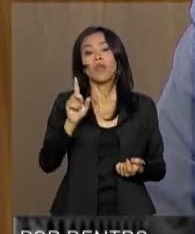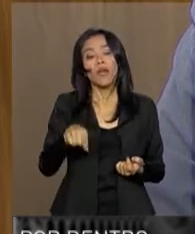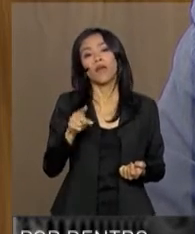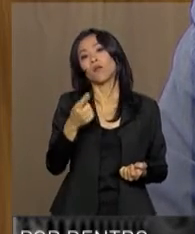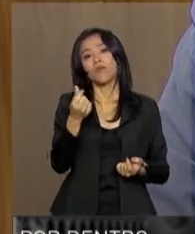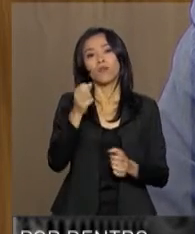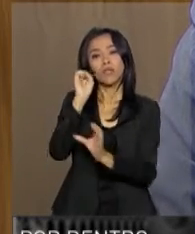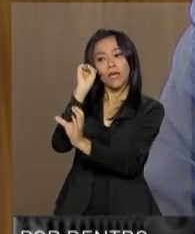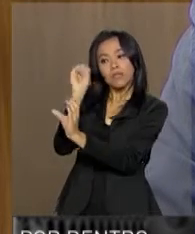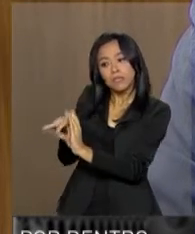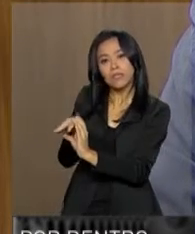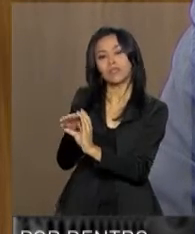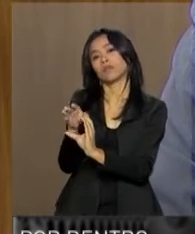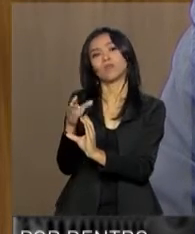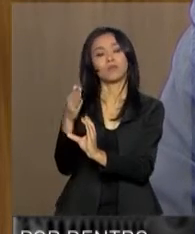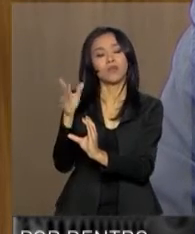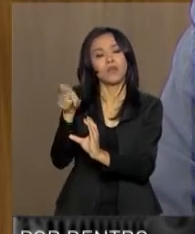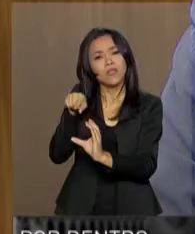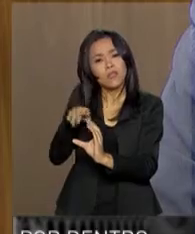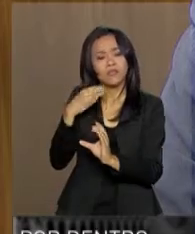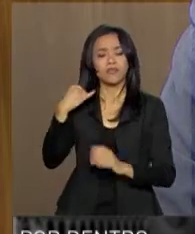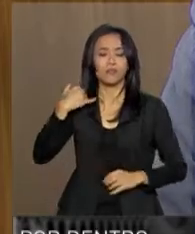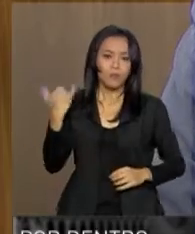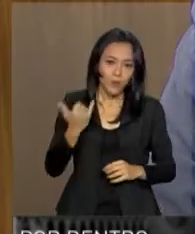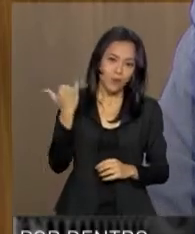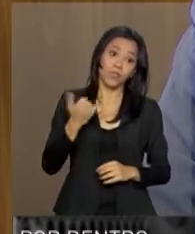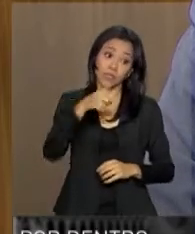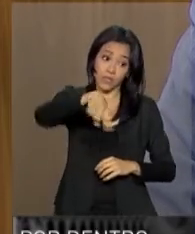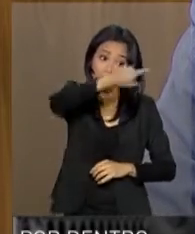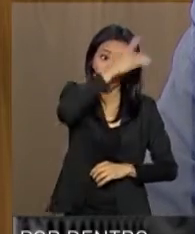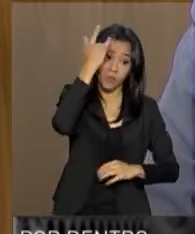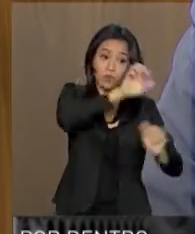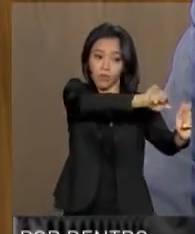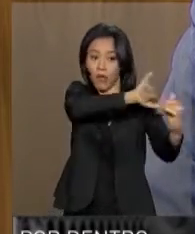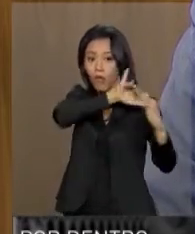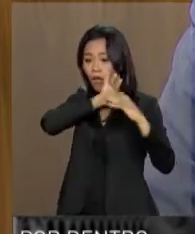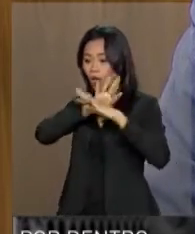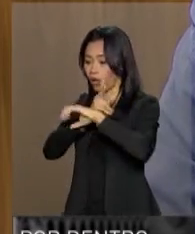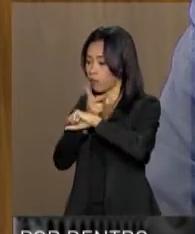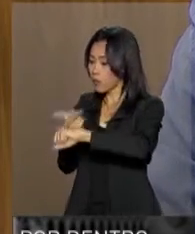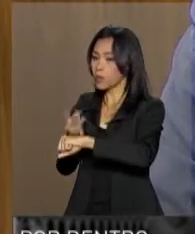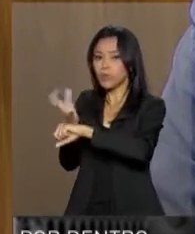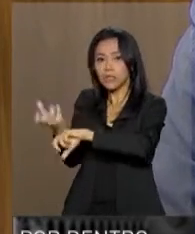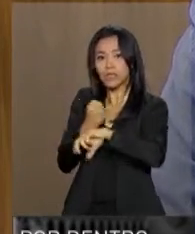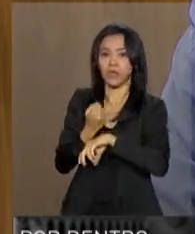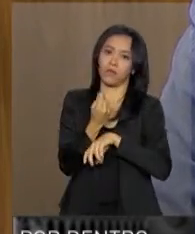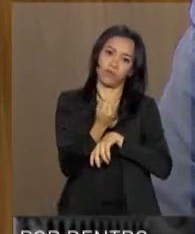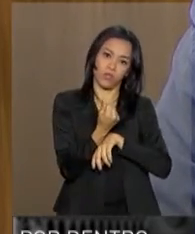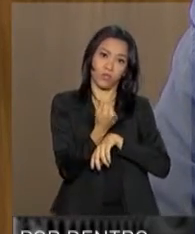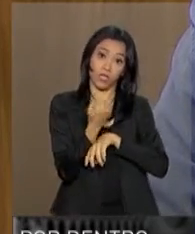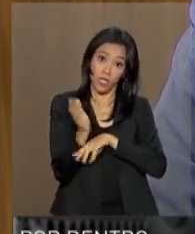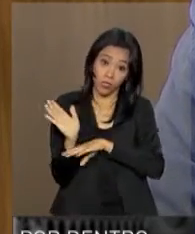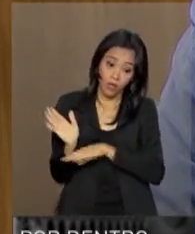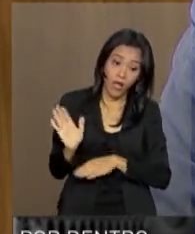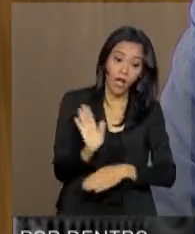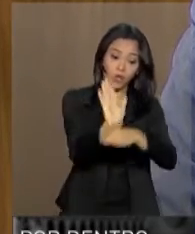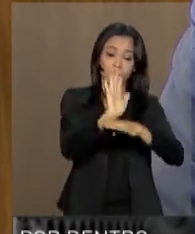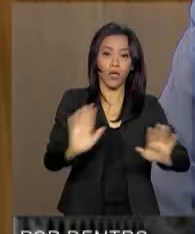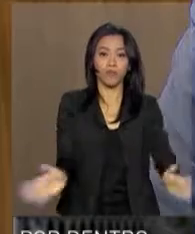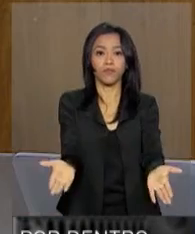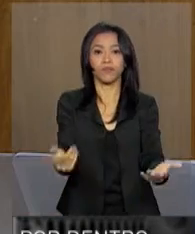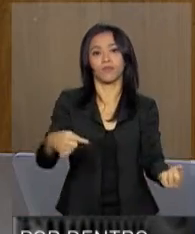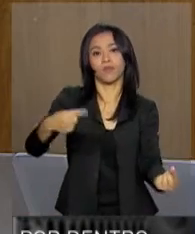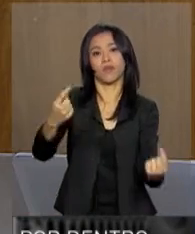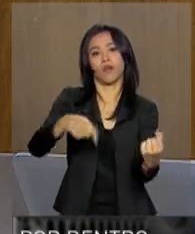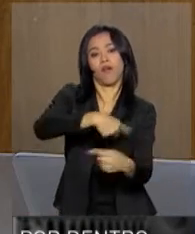depositados nessas contas e seria muito importante elas realmente buscam resgatar esse saldo ajudar a economia só